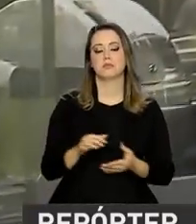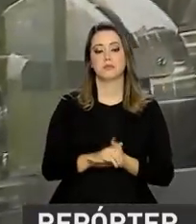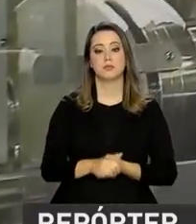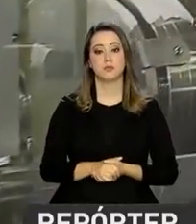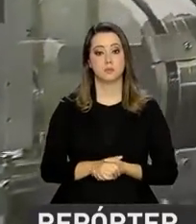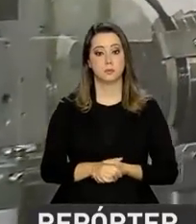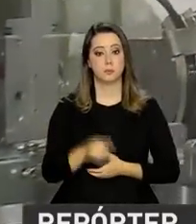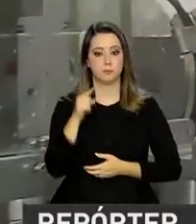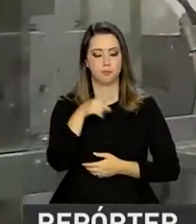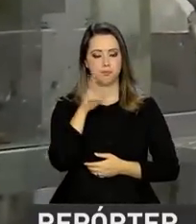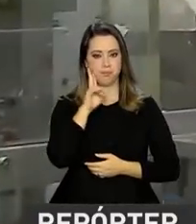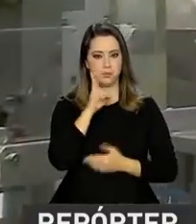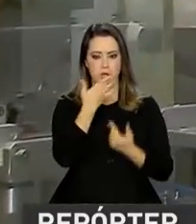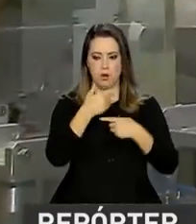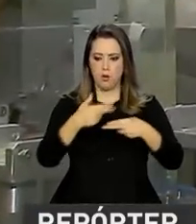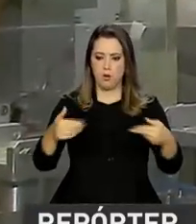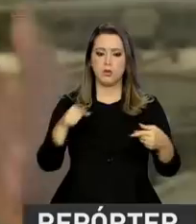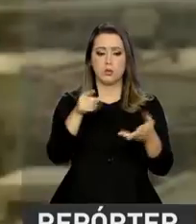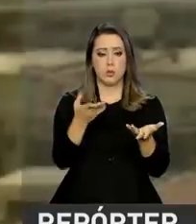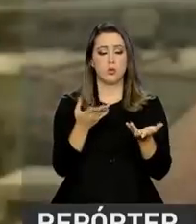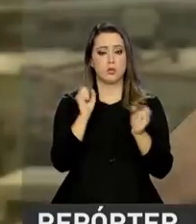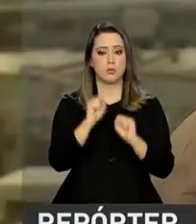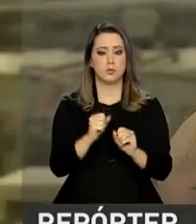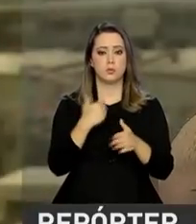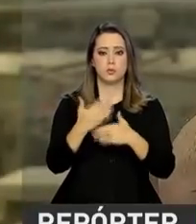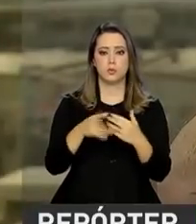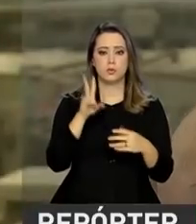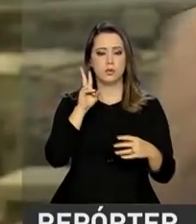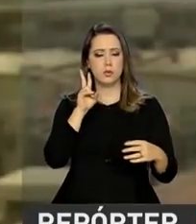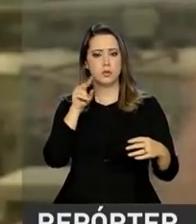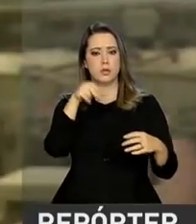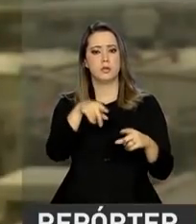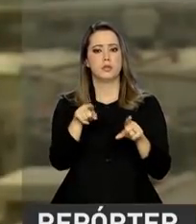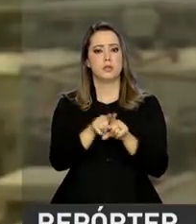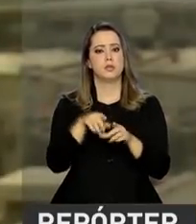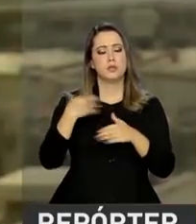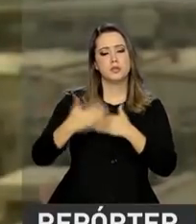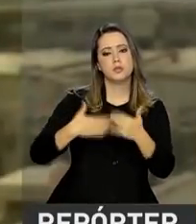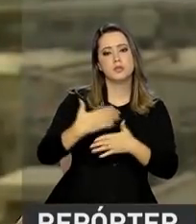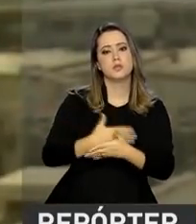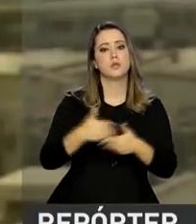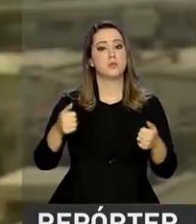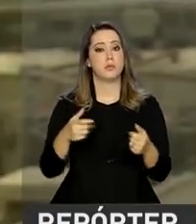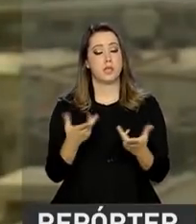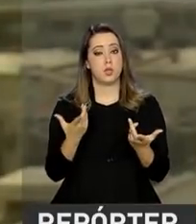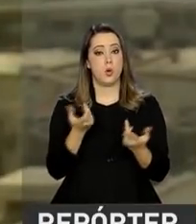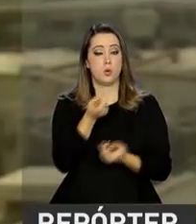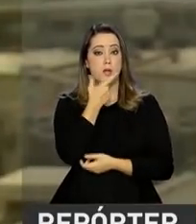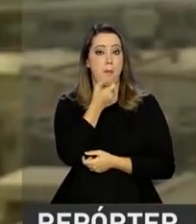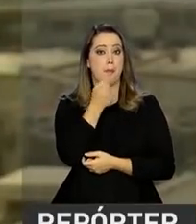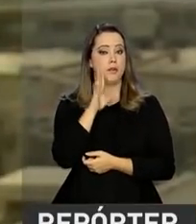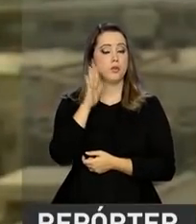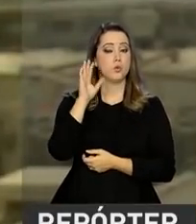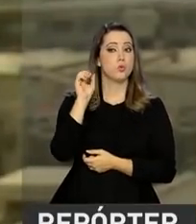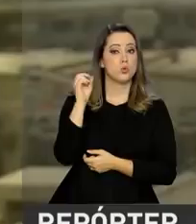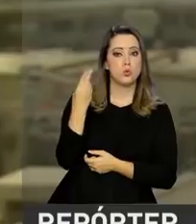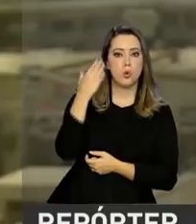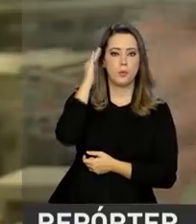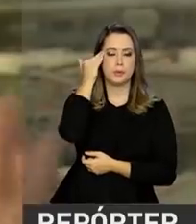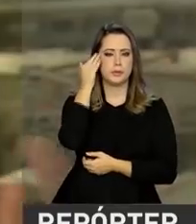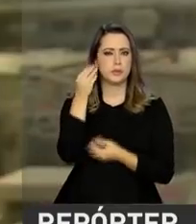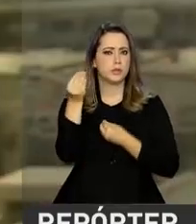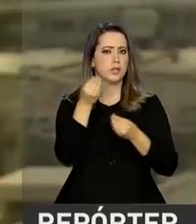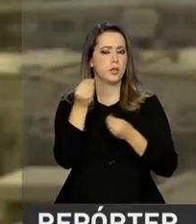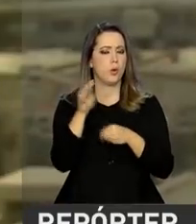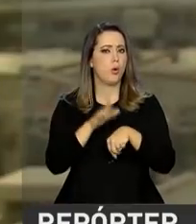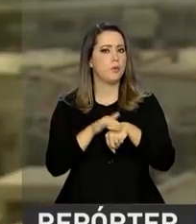esse consegue enxergar nessa escala e ajudar a desenvolver melhores remédios ou entender como que a doença funciona. Se